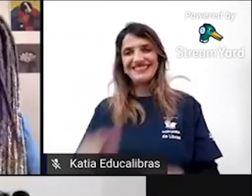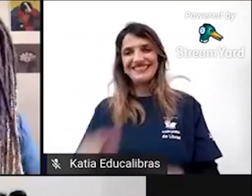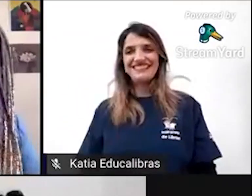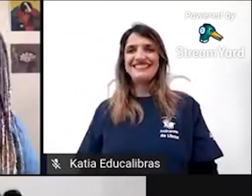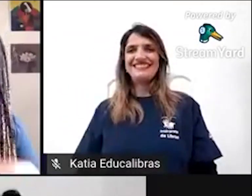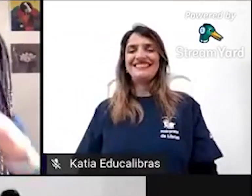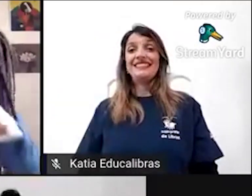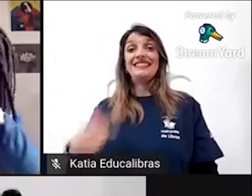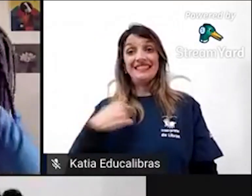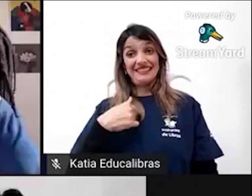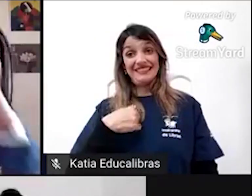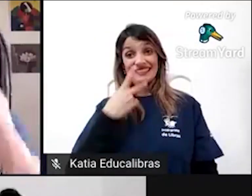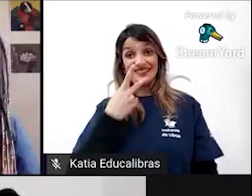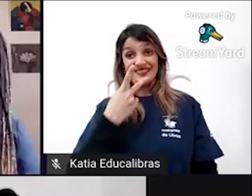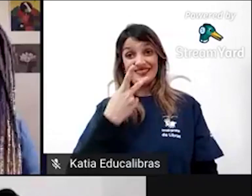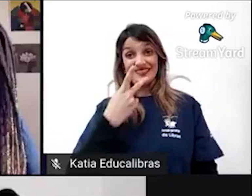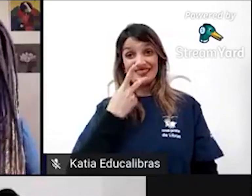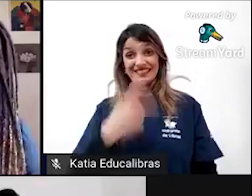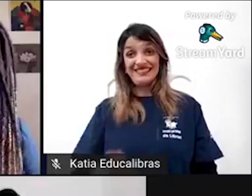Eu que reitero